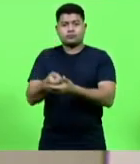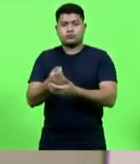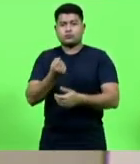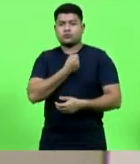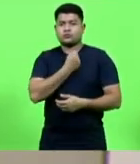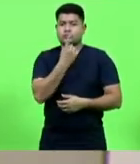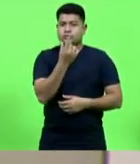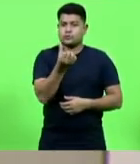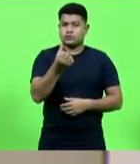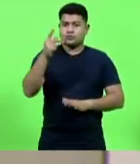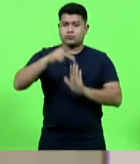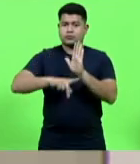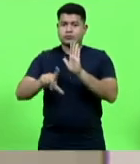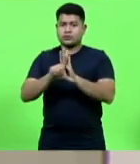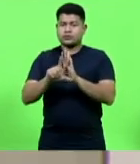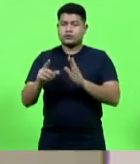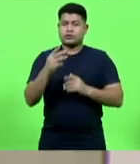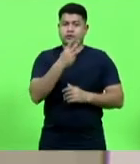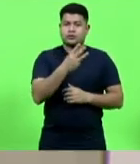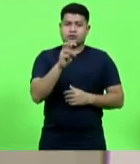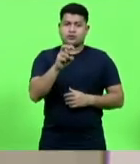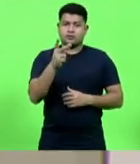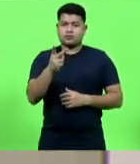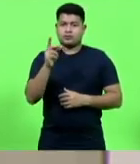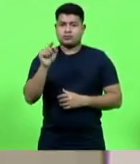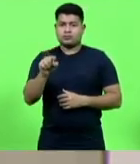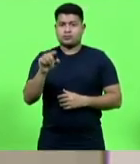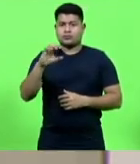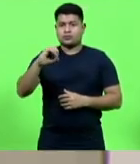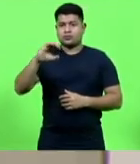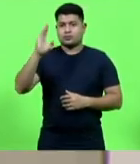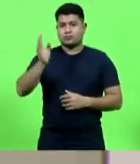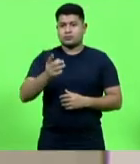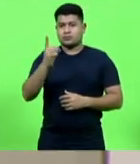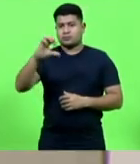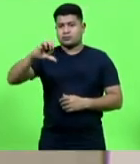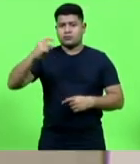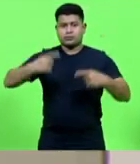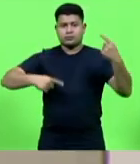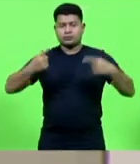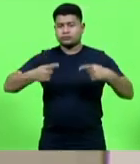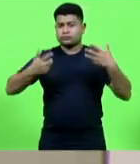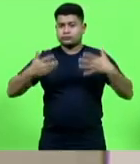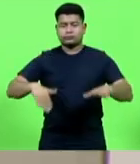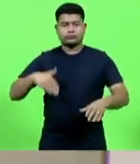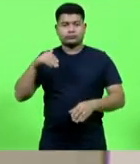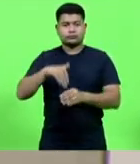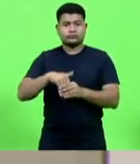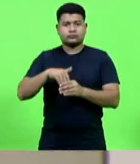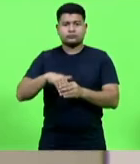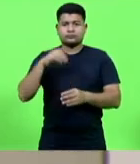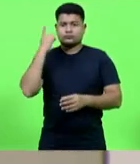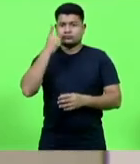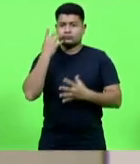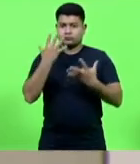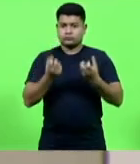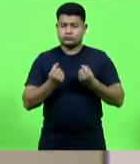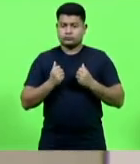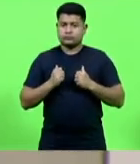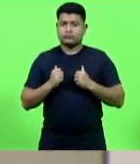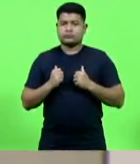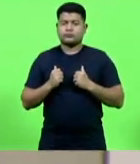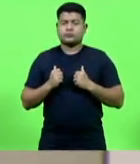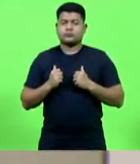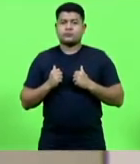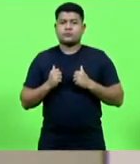ao projeto de lei 352.0, 2019. Em discussão. Não havendo quem queira discutir, em votação, deputados que aprovam, permaneçam como